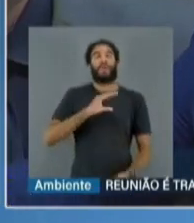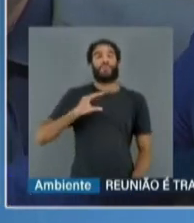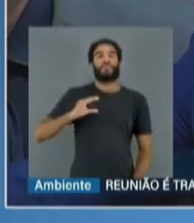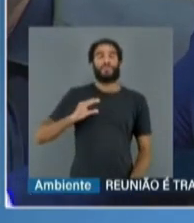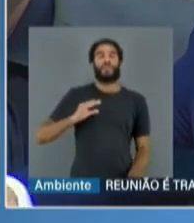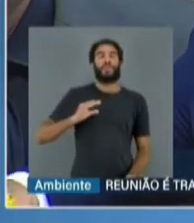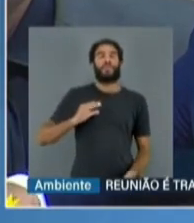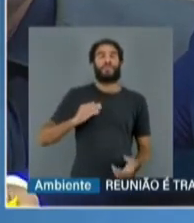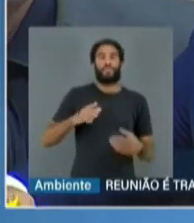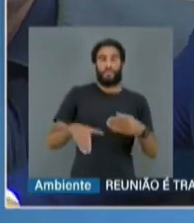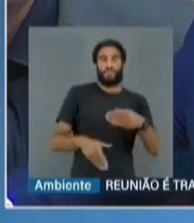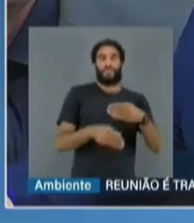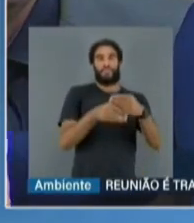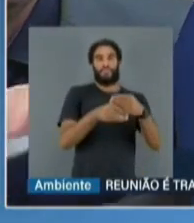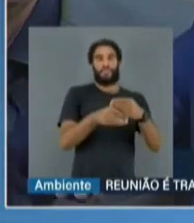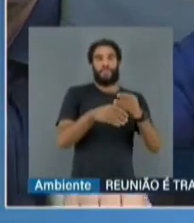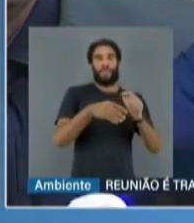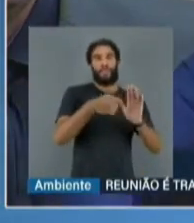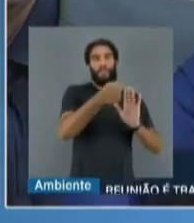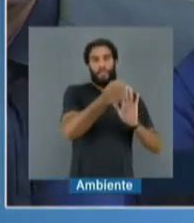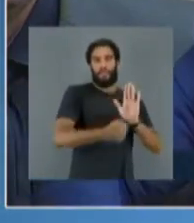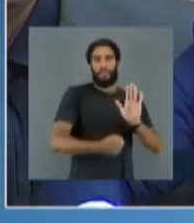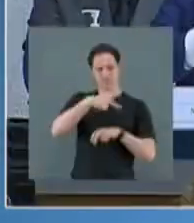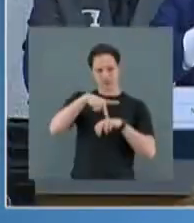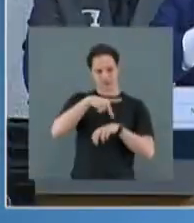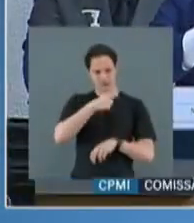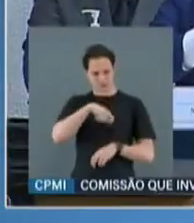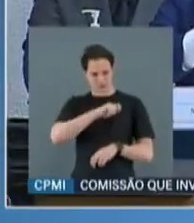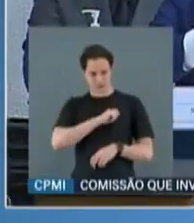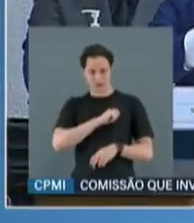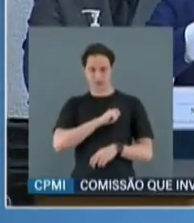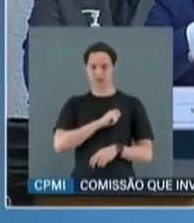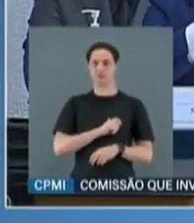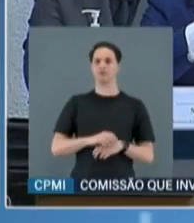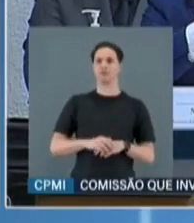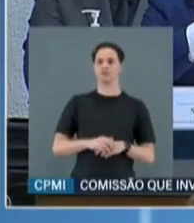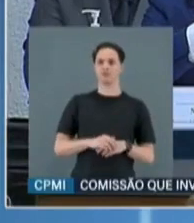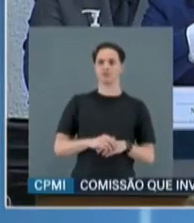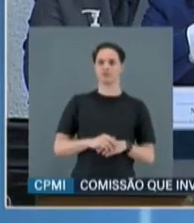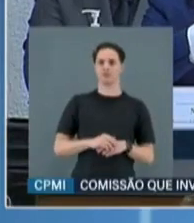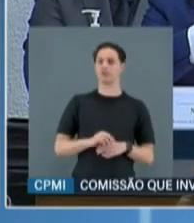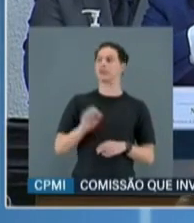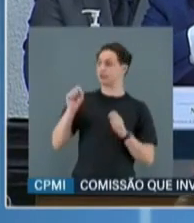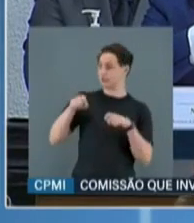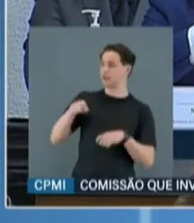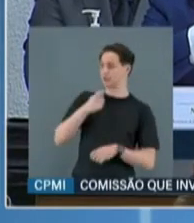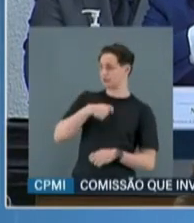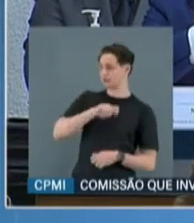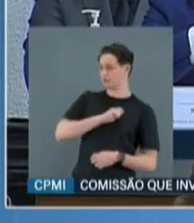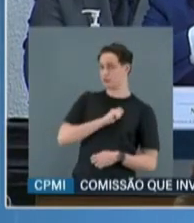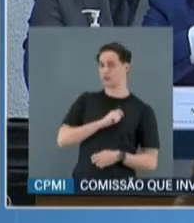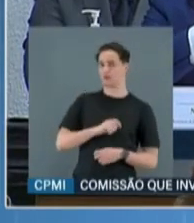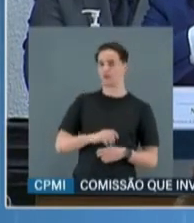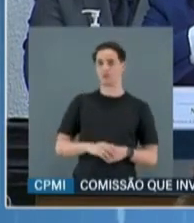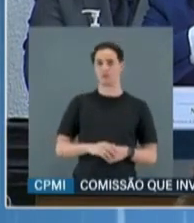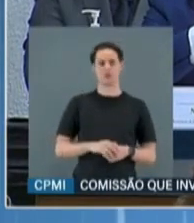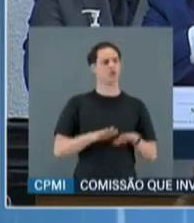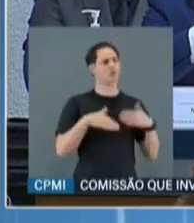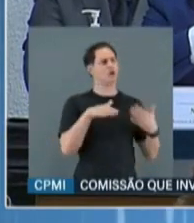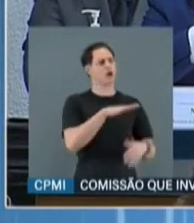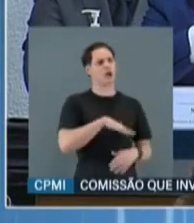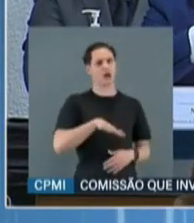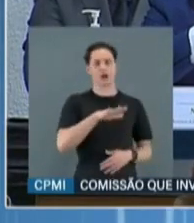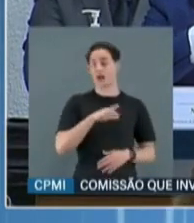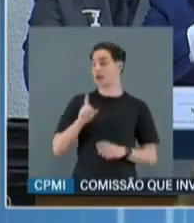Tribunal Superior Eleitoral pelo presidente Alexandre de Moraes, por supostas operações irregulares nessa tentativa de